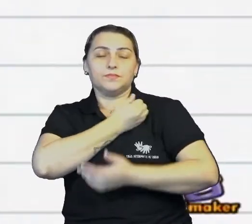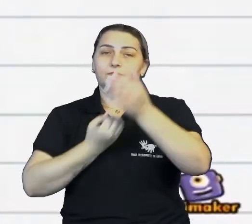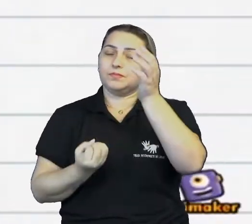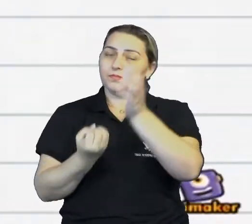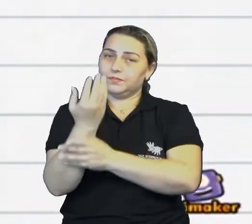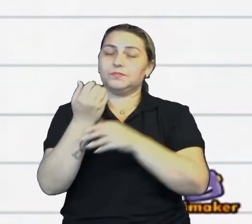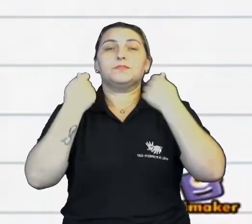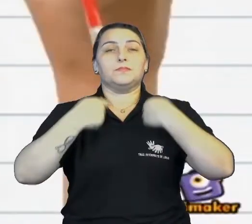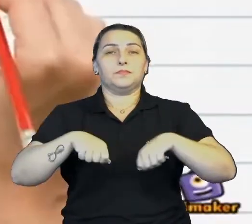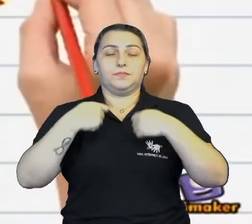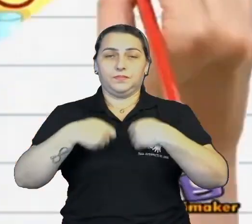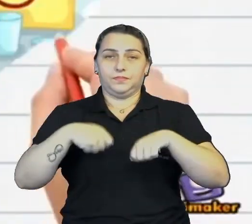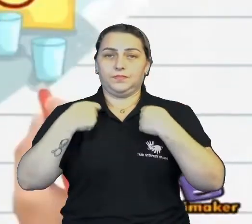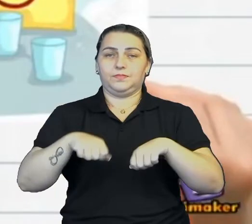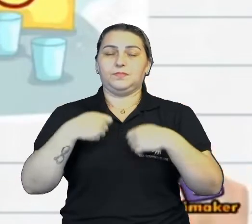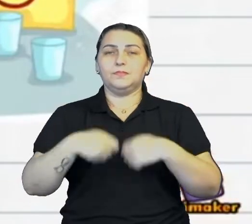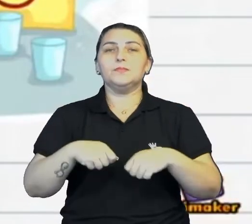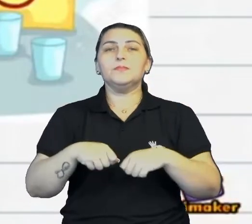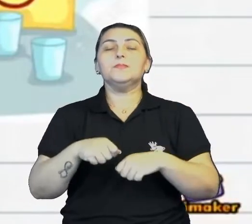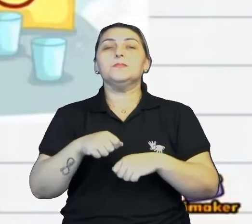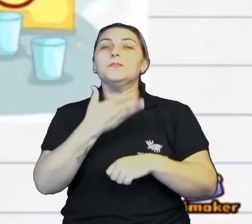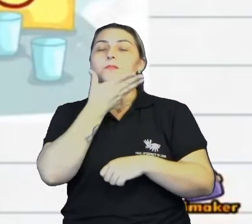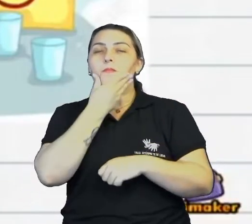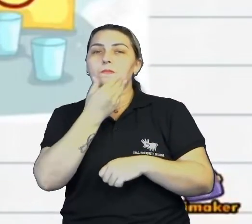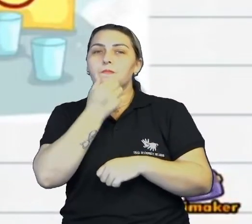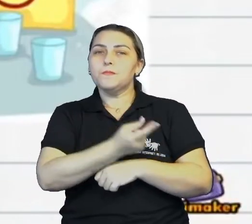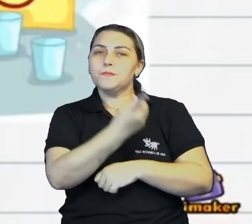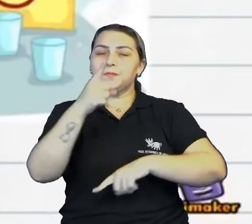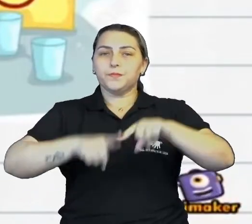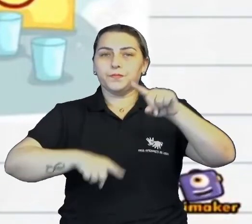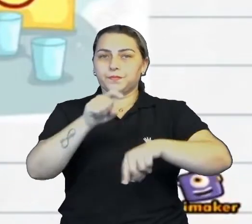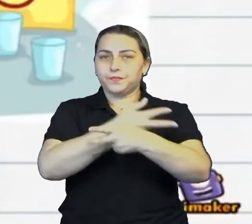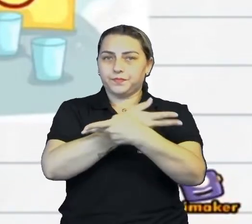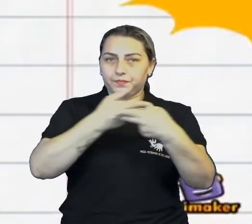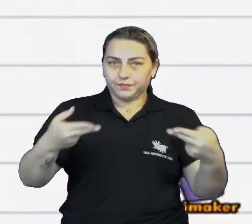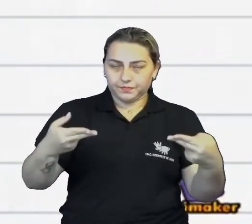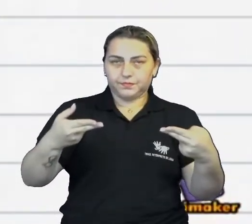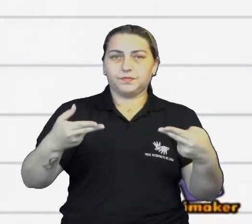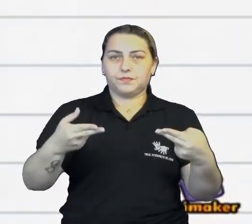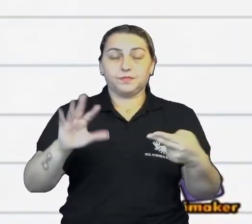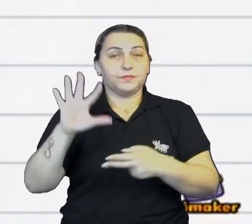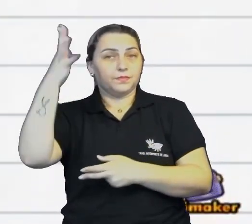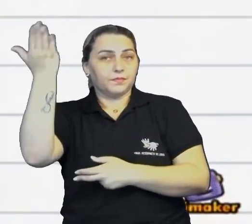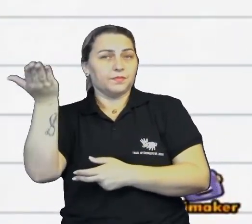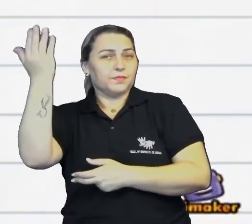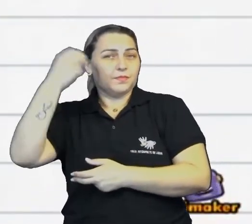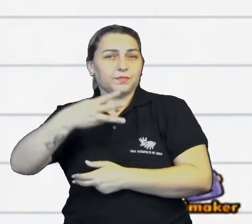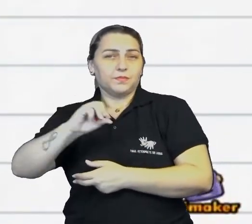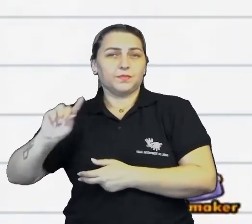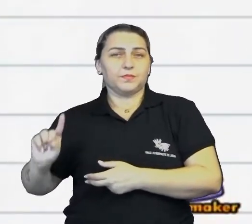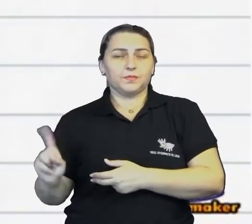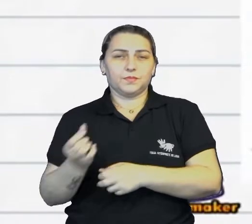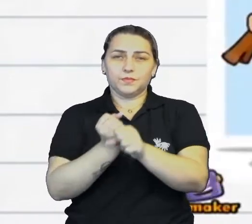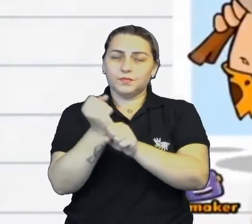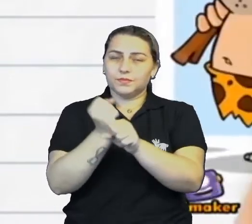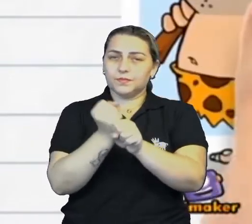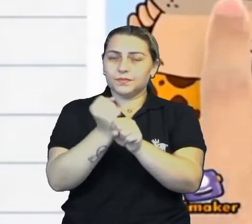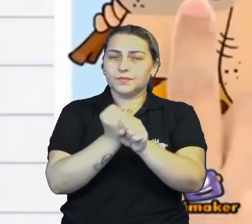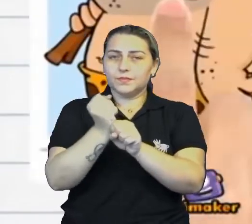a partir do momento que existiu a necessidade de contar objetos e coisas. Isso aconteceu há mais de 30 mil anos, ou